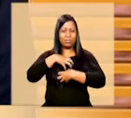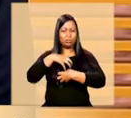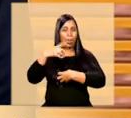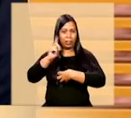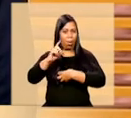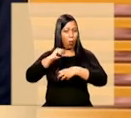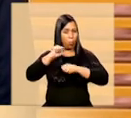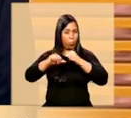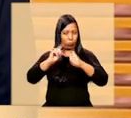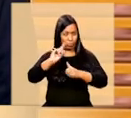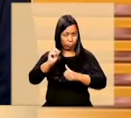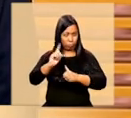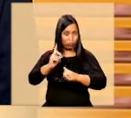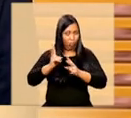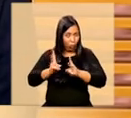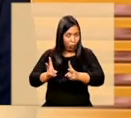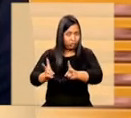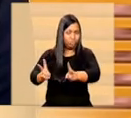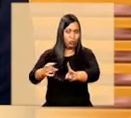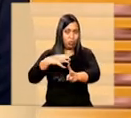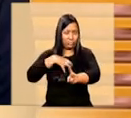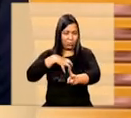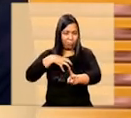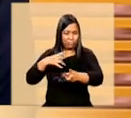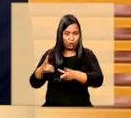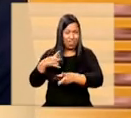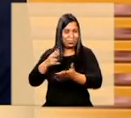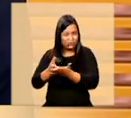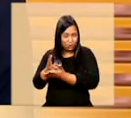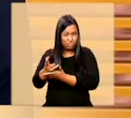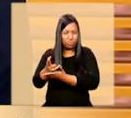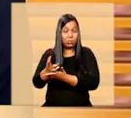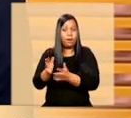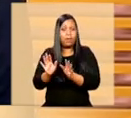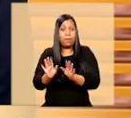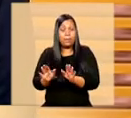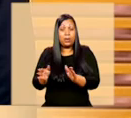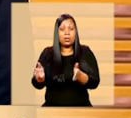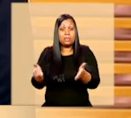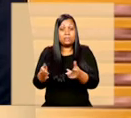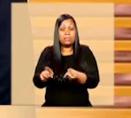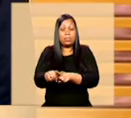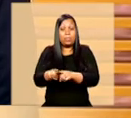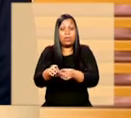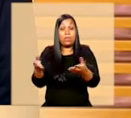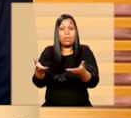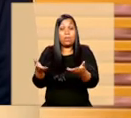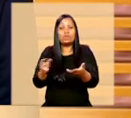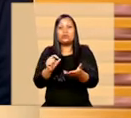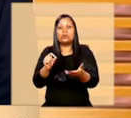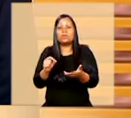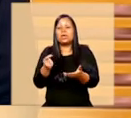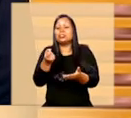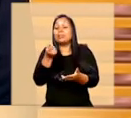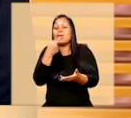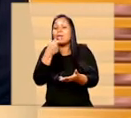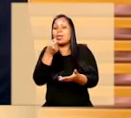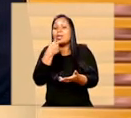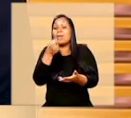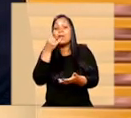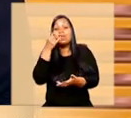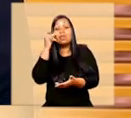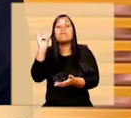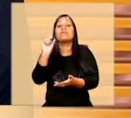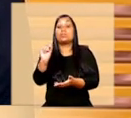não mudou, é a mesma, né? Então, o sucesso hoje se vale muito da questão da imunossupressão, da gente ter medicações